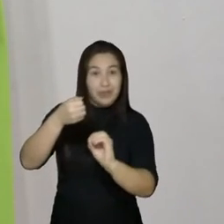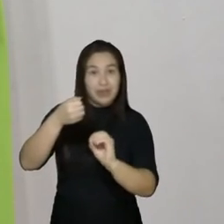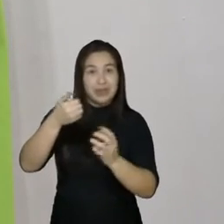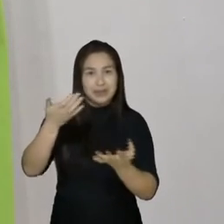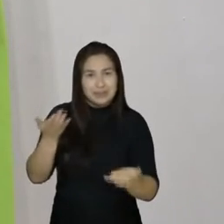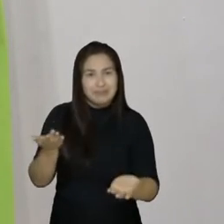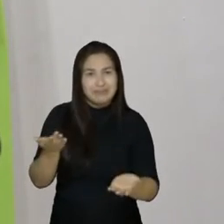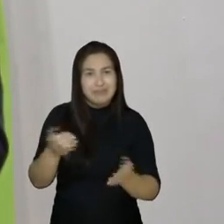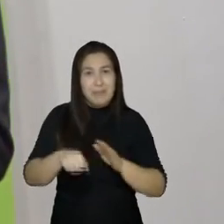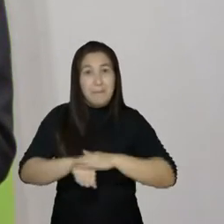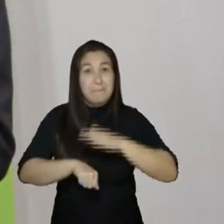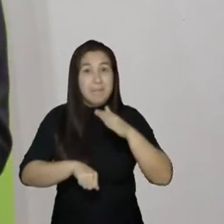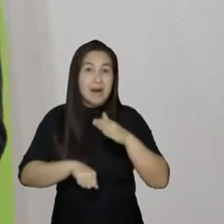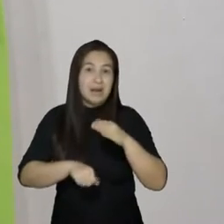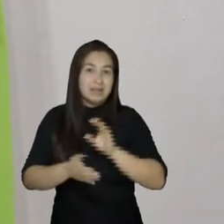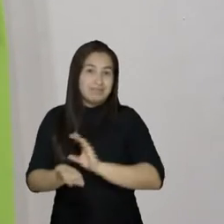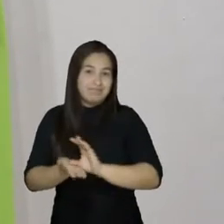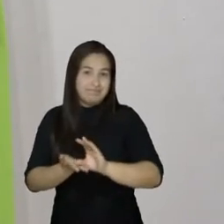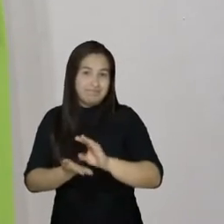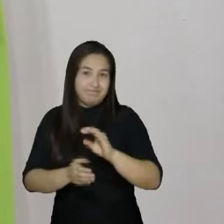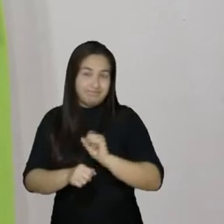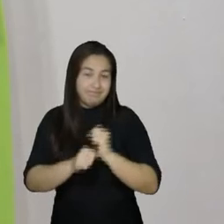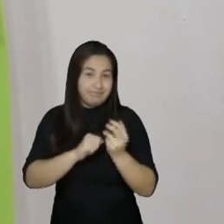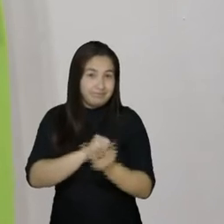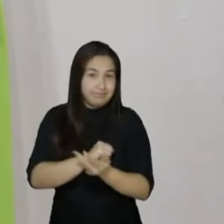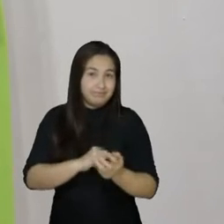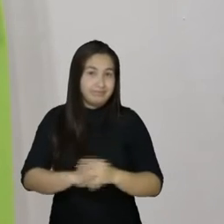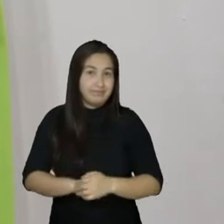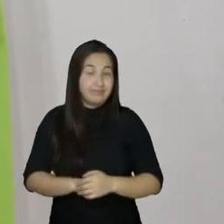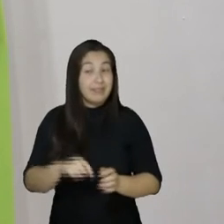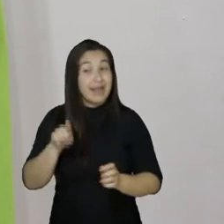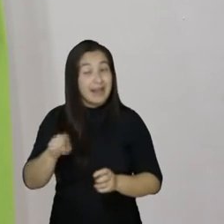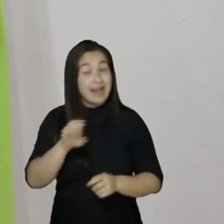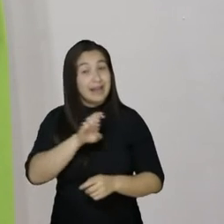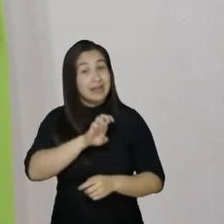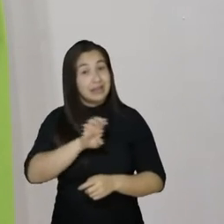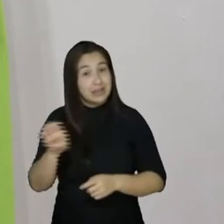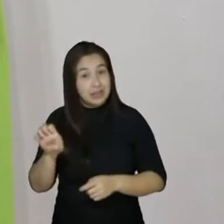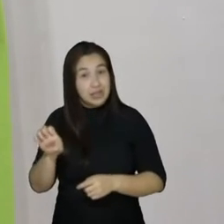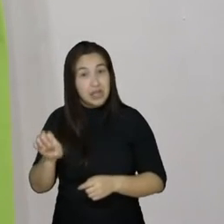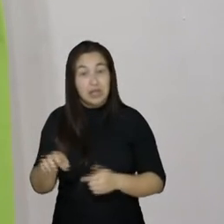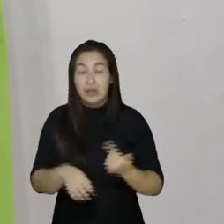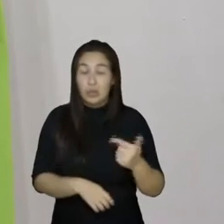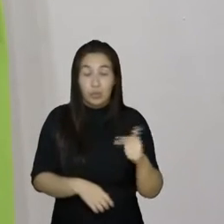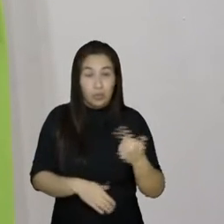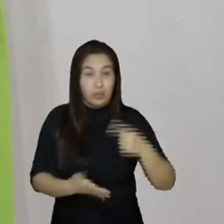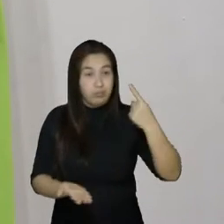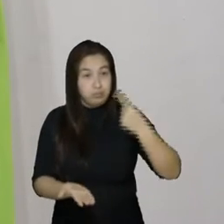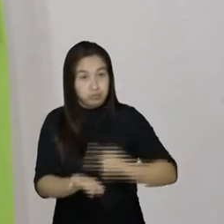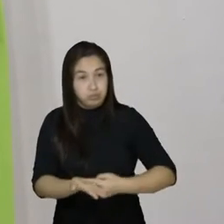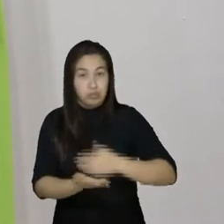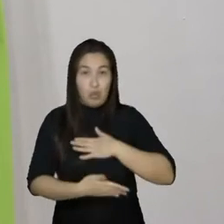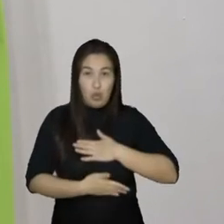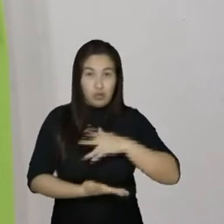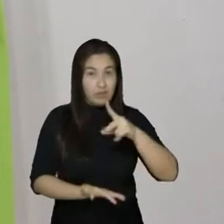na pandemia. A esquerda não tem compromisso com a verdade.